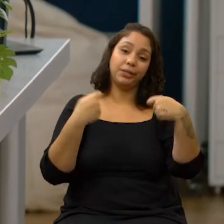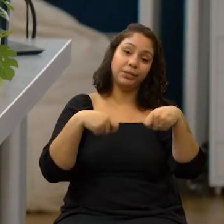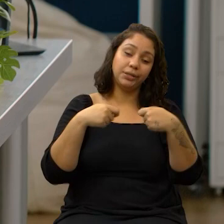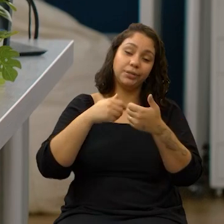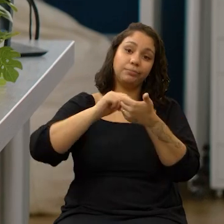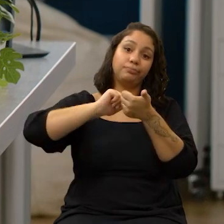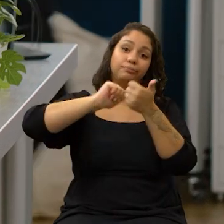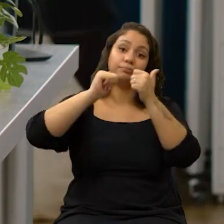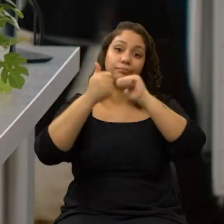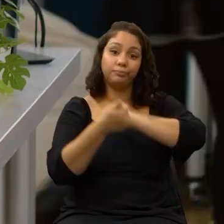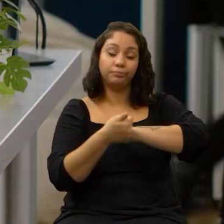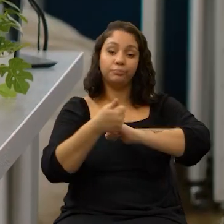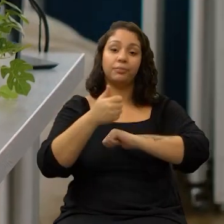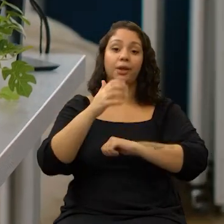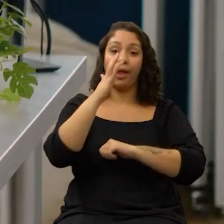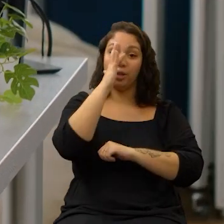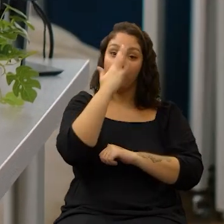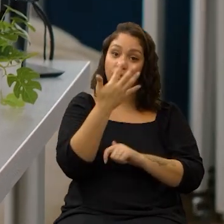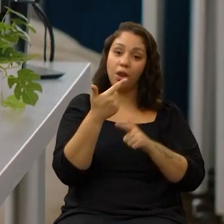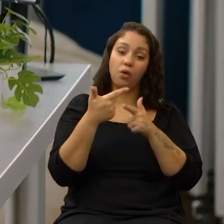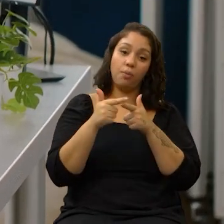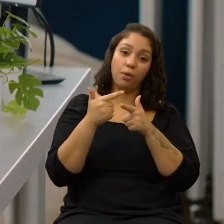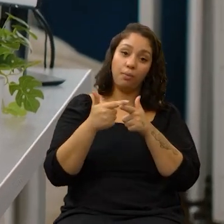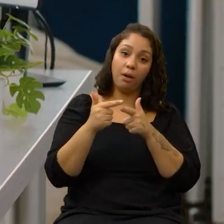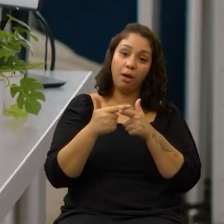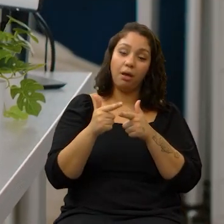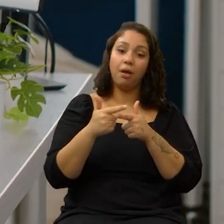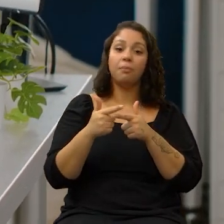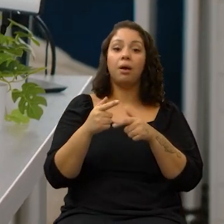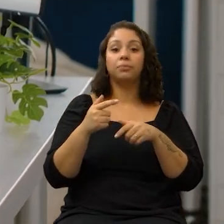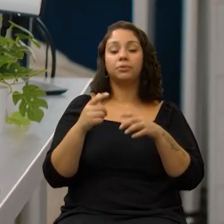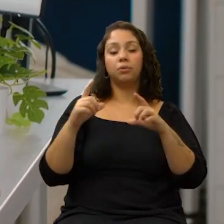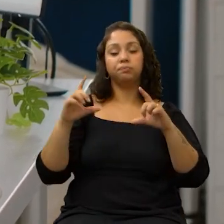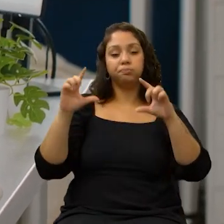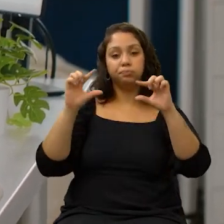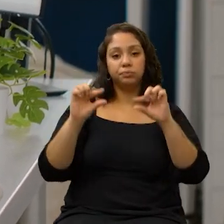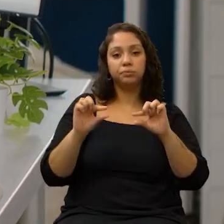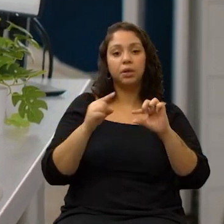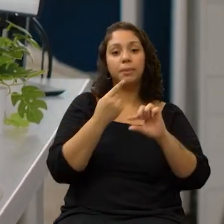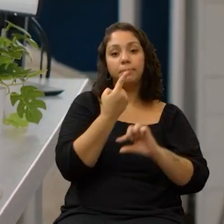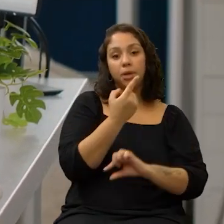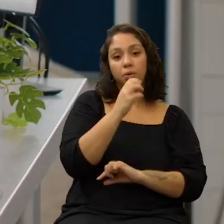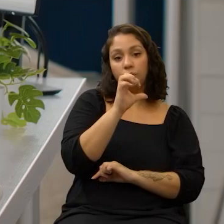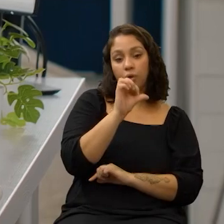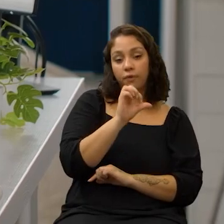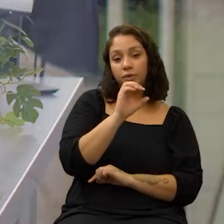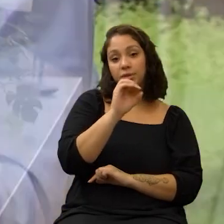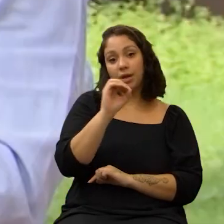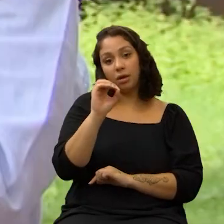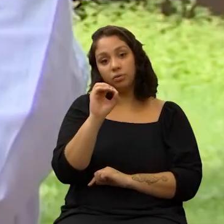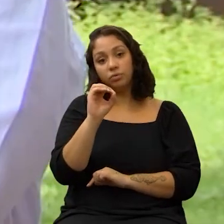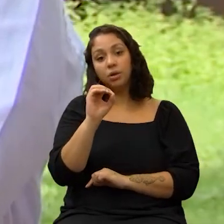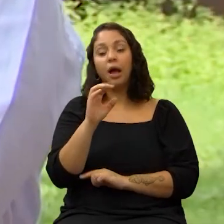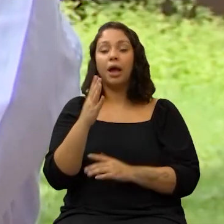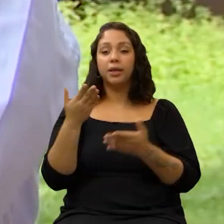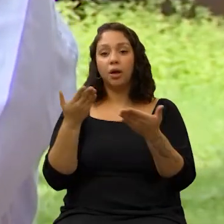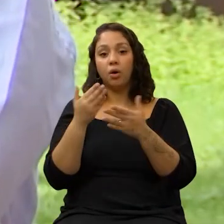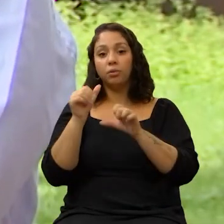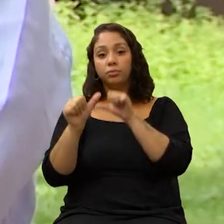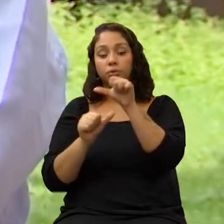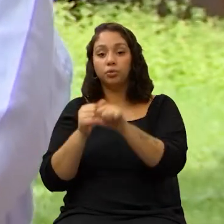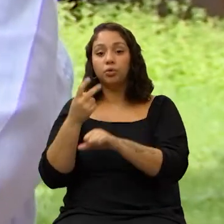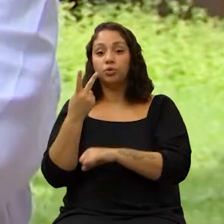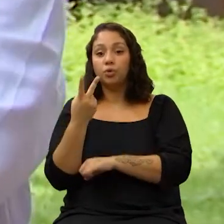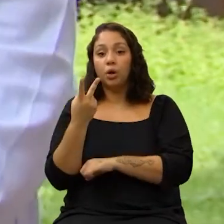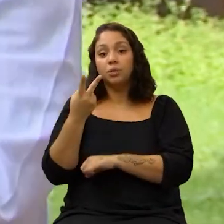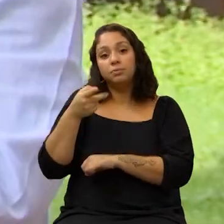então, resolvendo parte do problema, reduziu essa defasagem, então, de 1.900 e pouco e alterou para